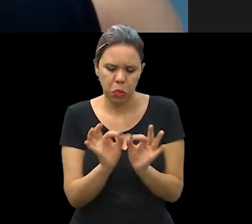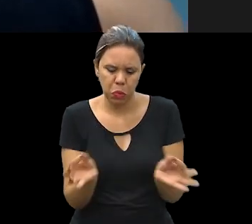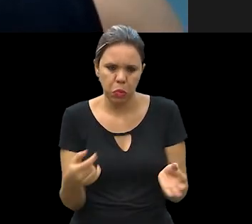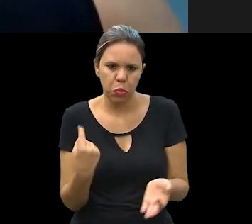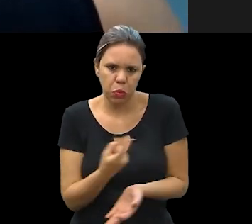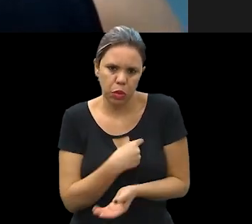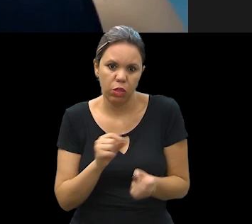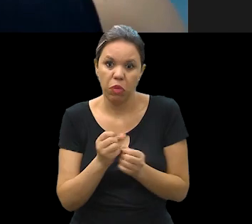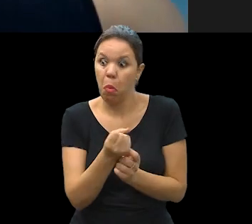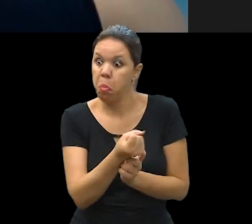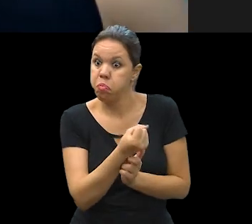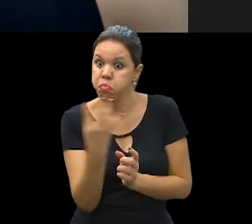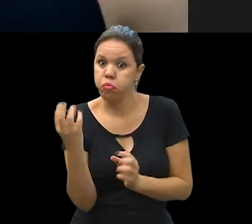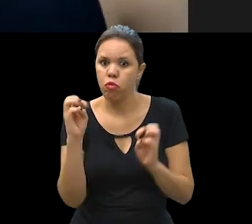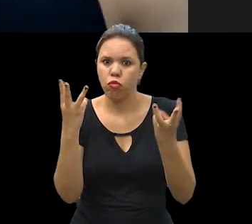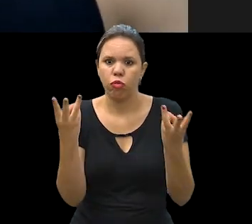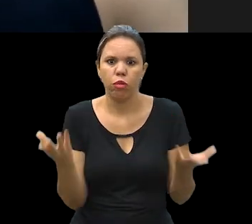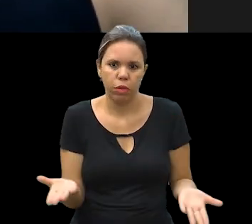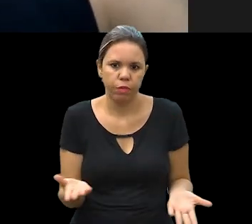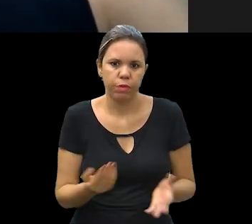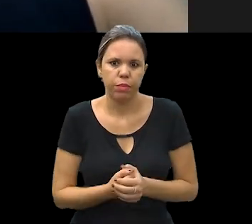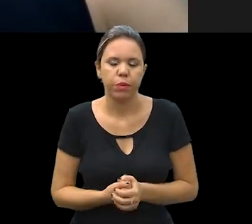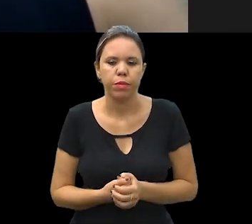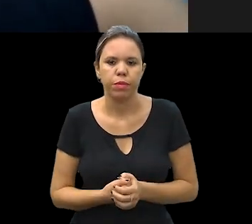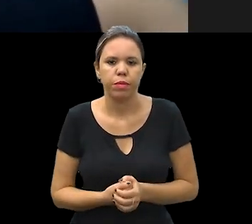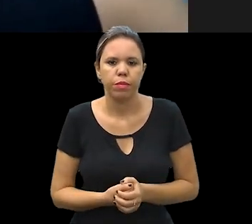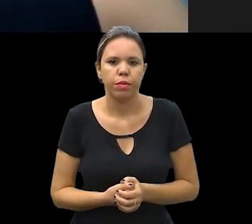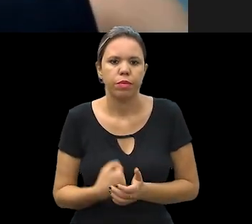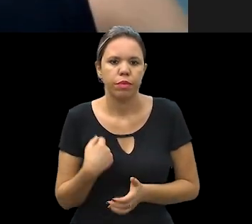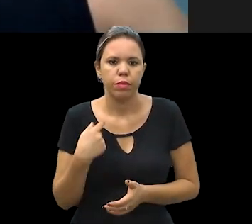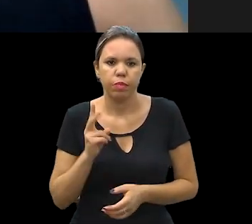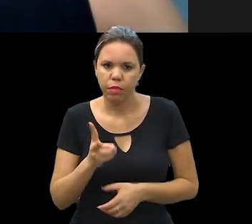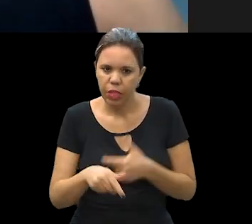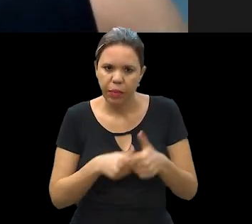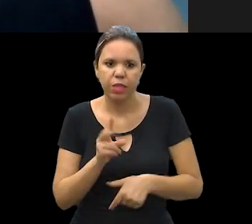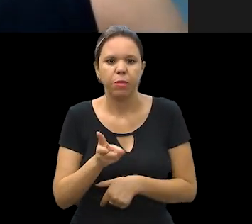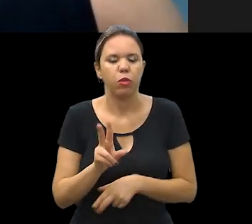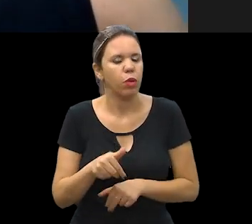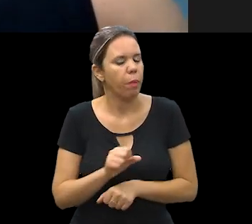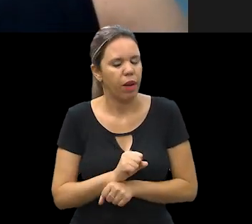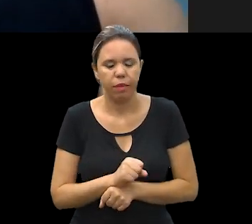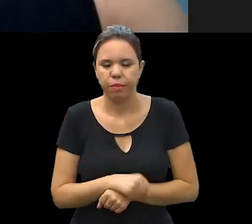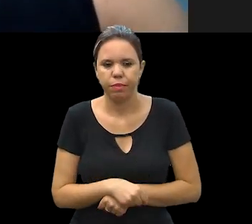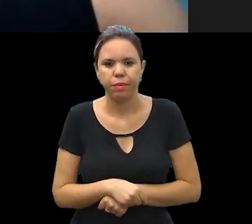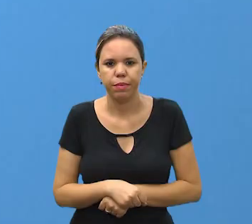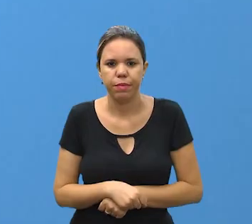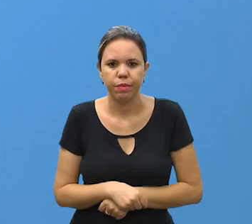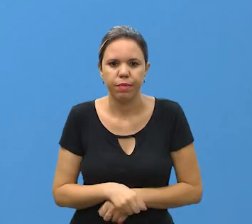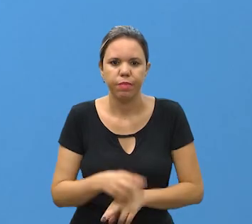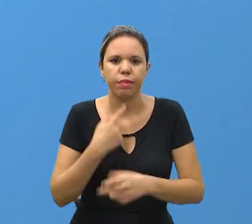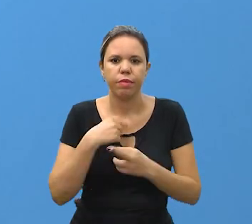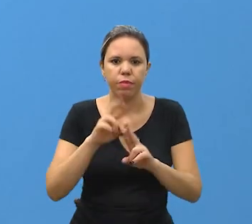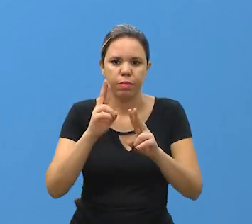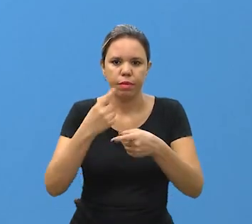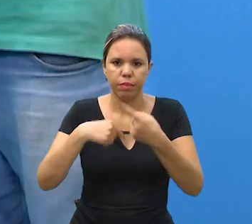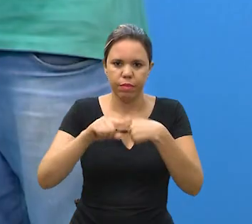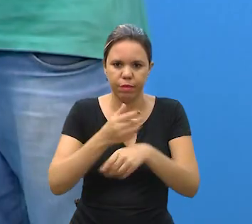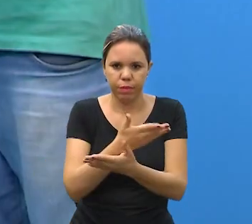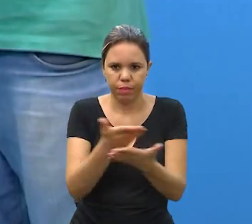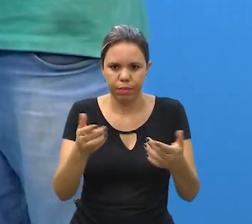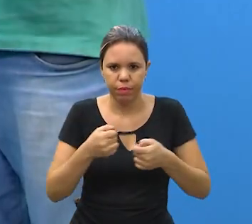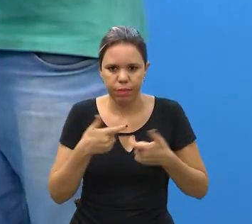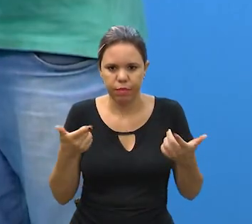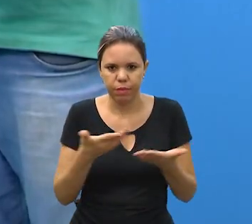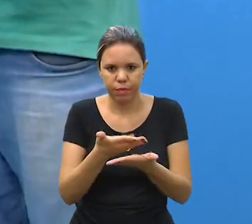banda pequena, assim, que faz essa quantidade de shows, né? Então o nosso lema é esse, não parar nunca. É isso mesmo, e desejar todo